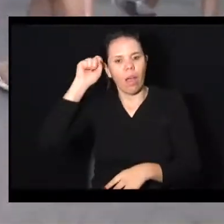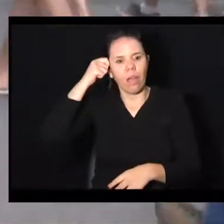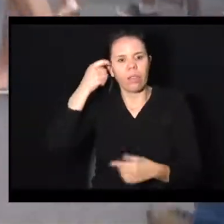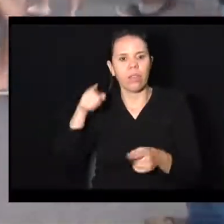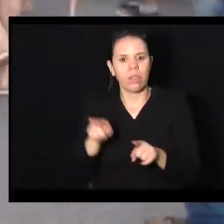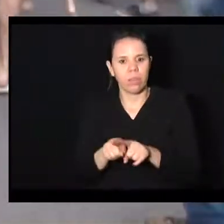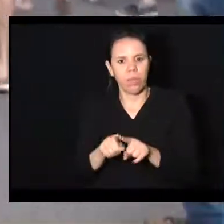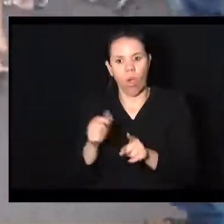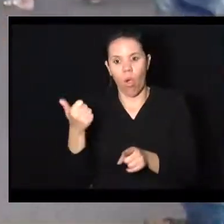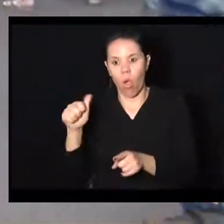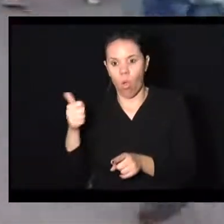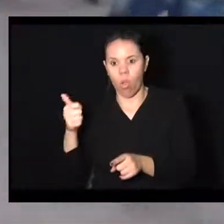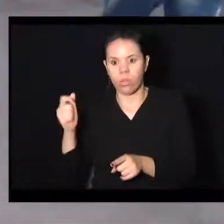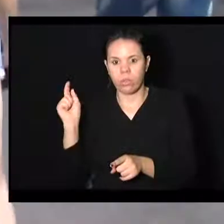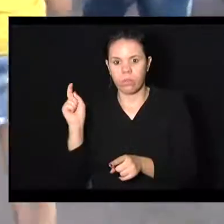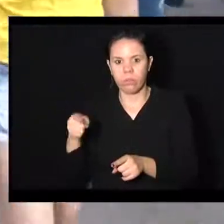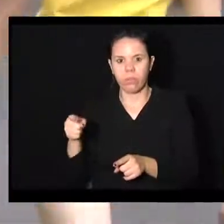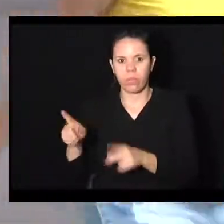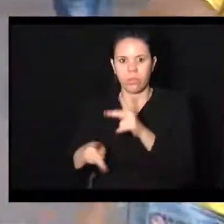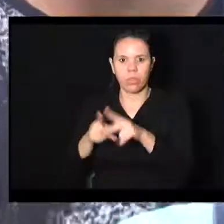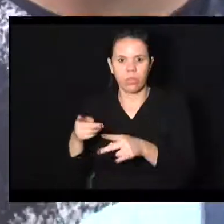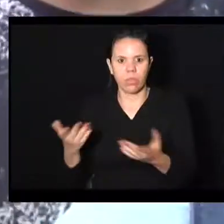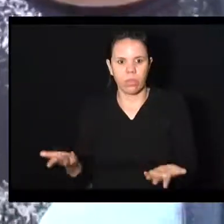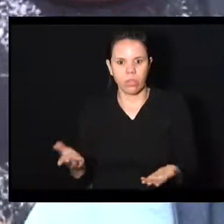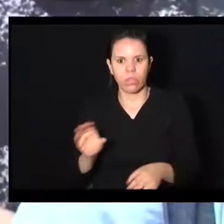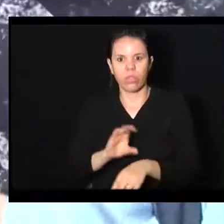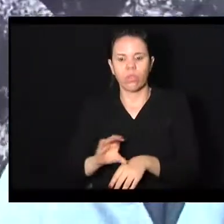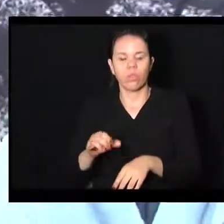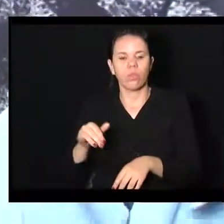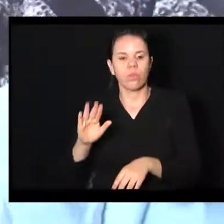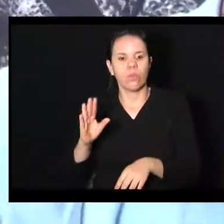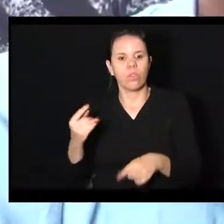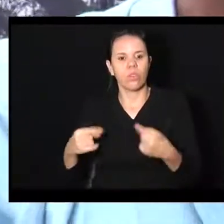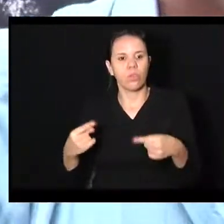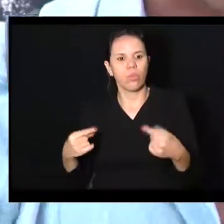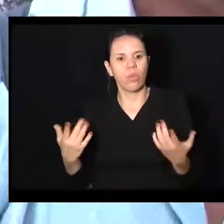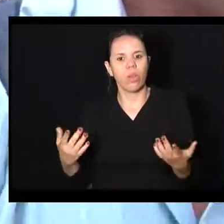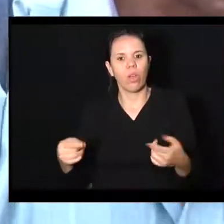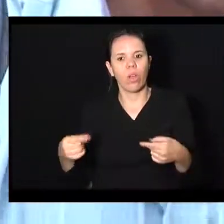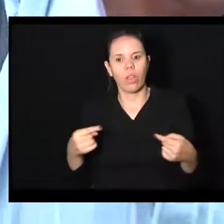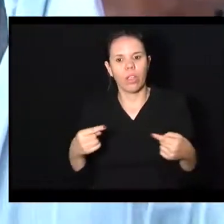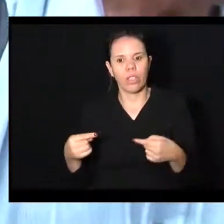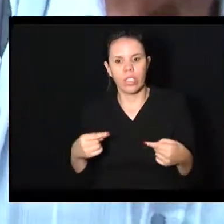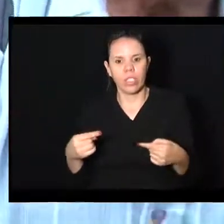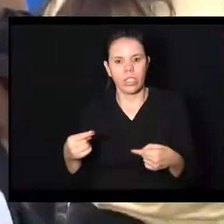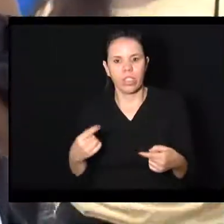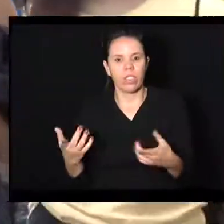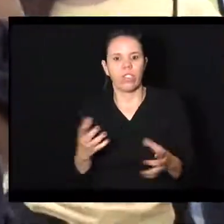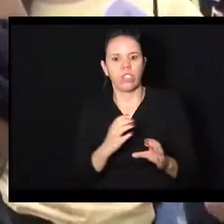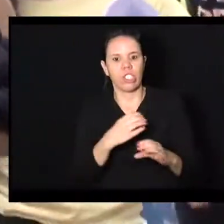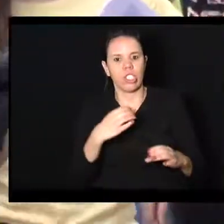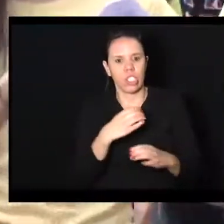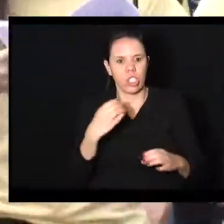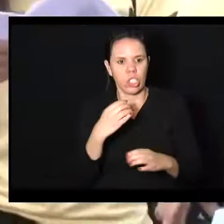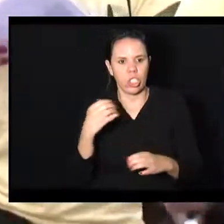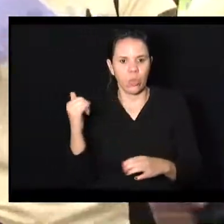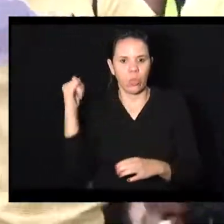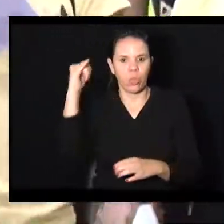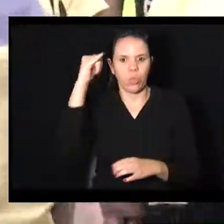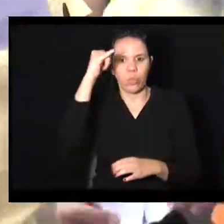candidatos disputando as vagas. O curso mais concorrido foi o de Engenharia Aeroespacial.